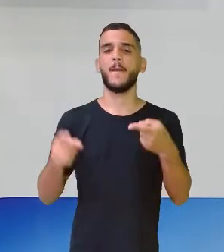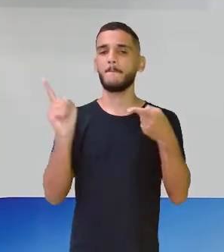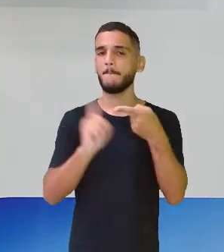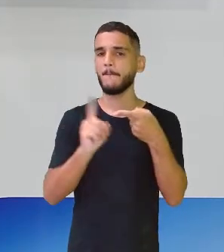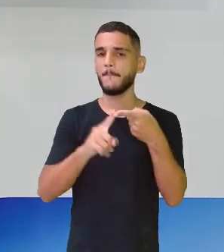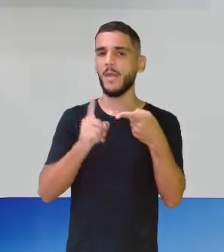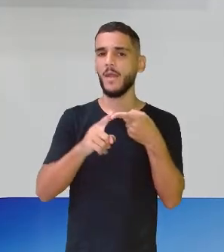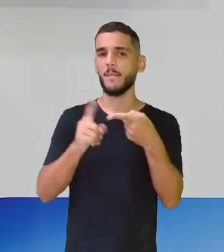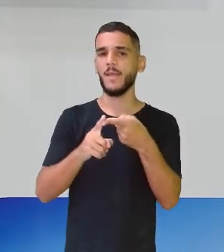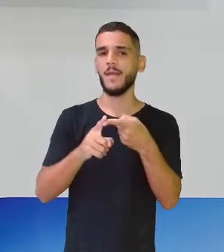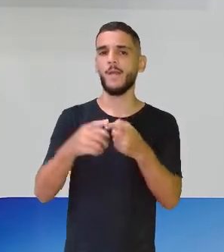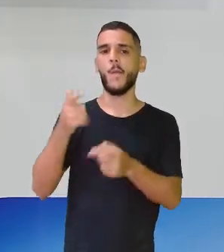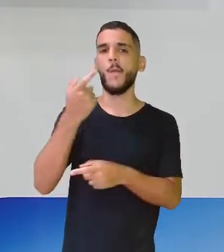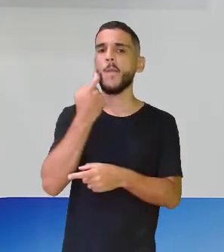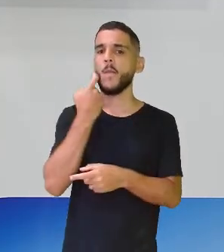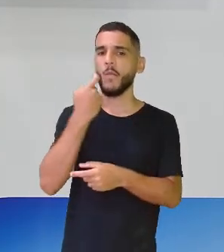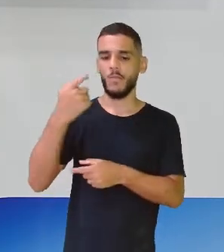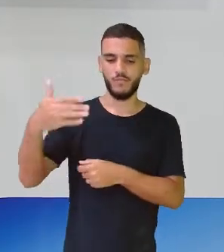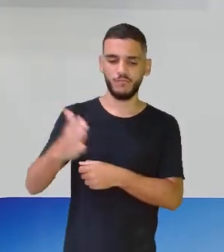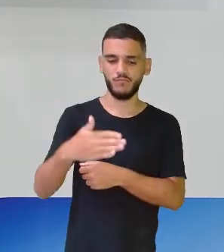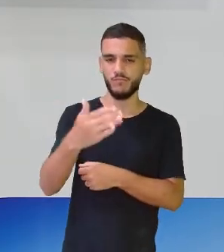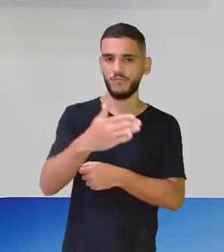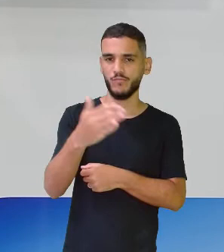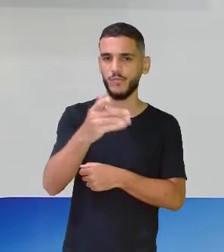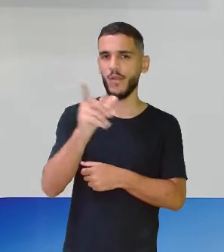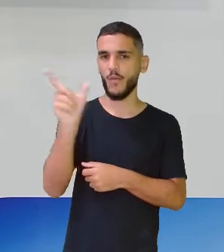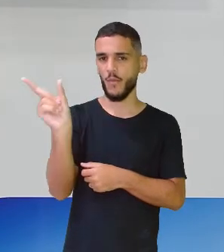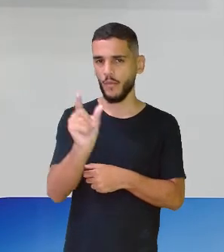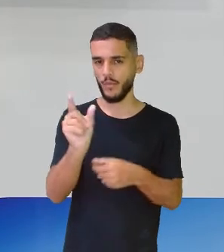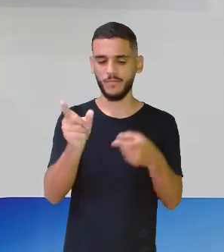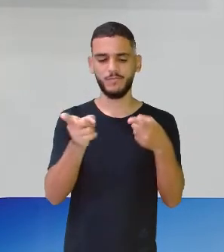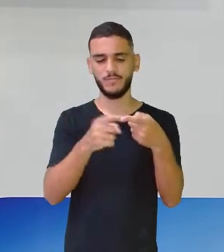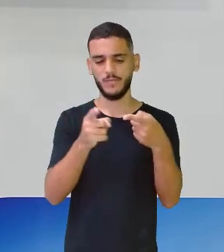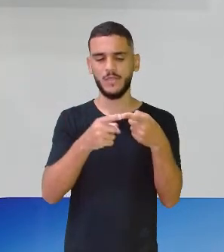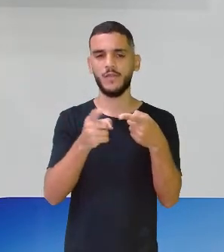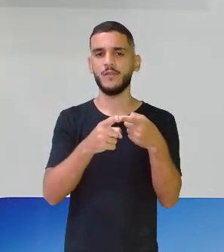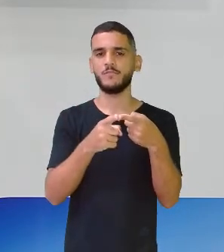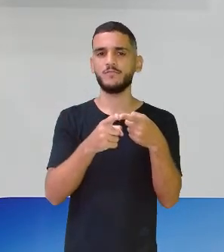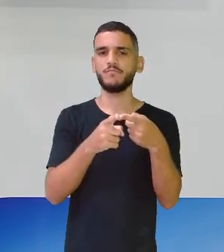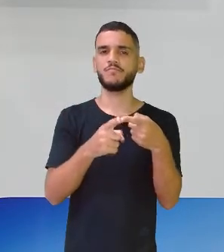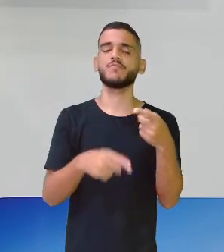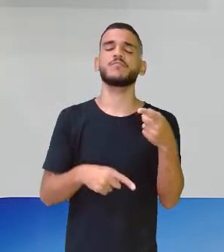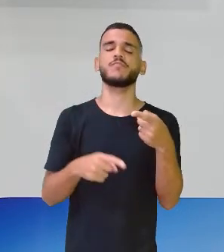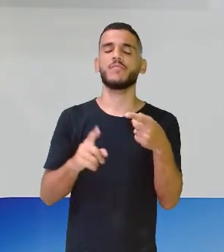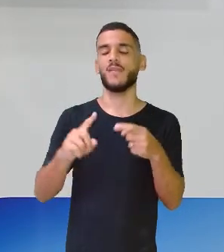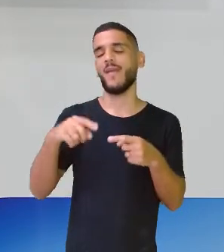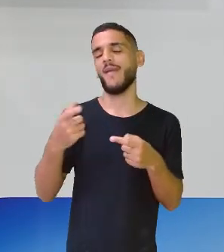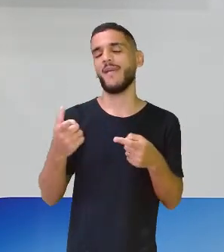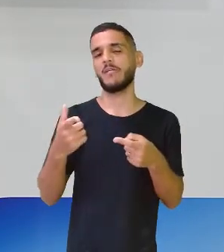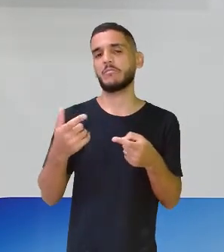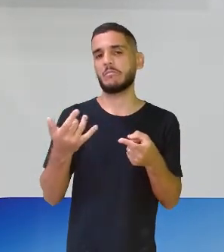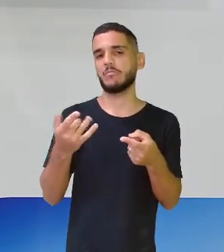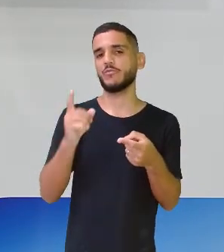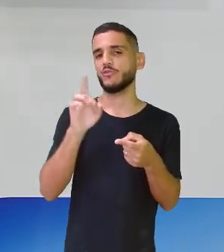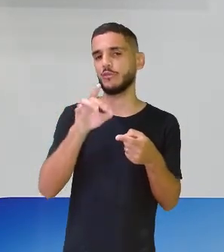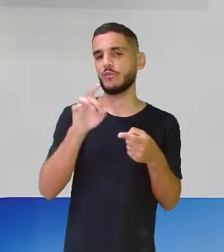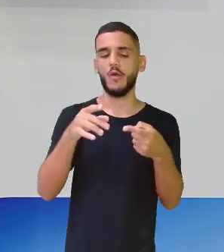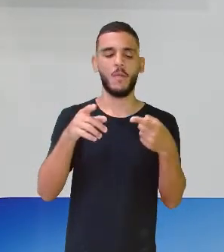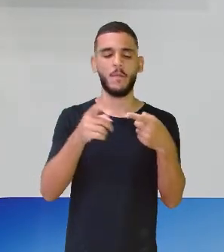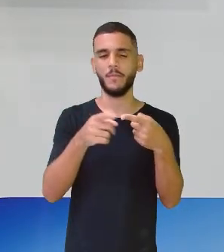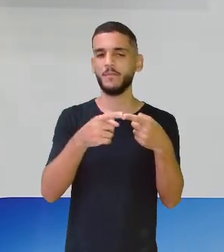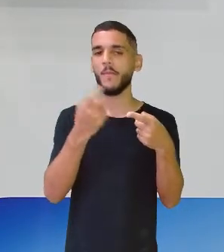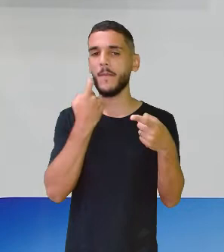vento, levou o peixinho dele que não estava muito bem colado, levou o inho e ele ficou sem um pedaço. Ele ficou aí só peixe,